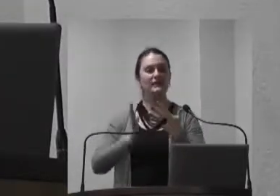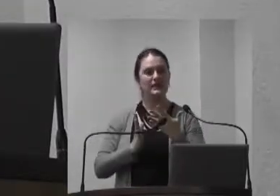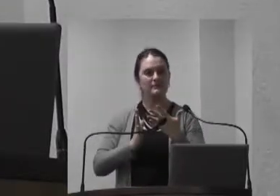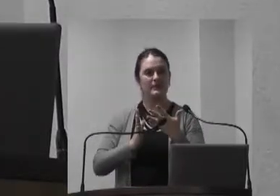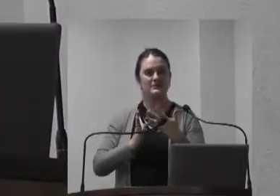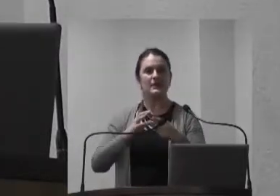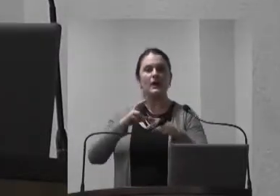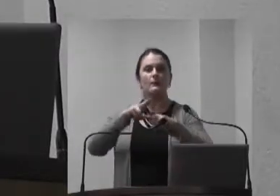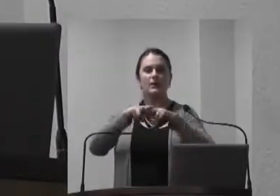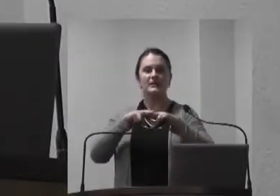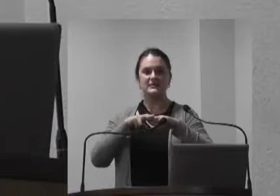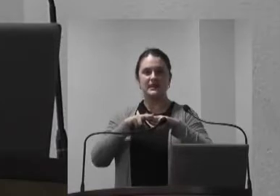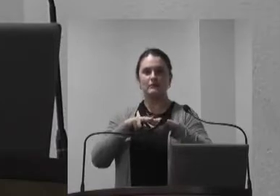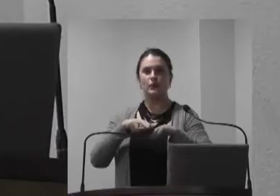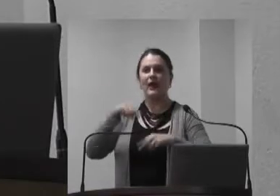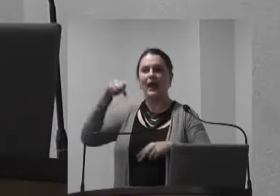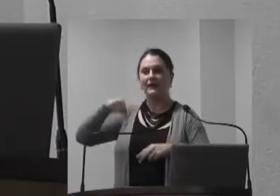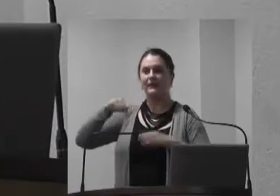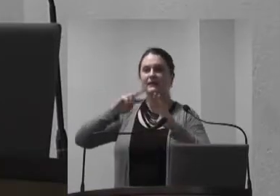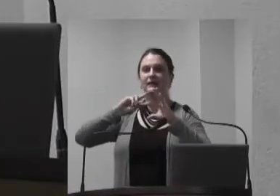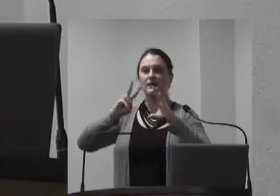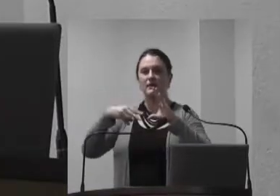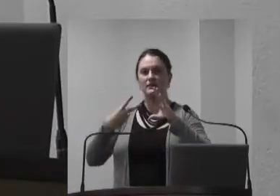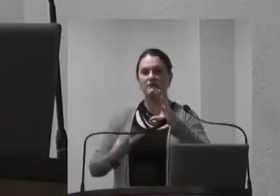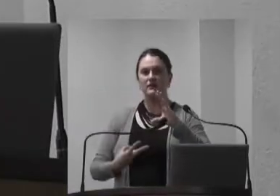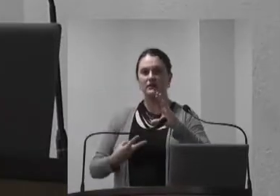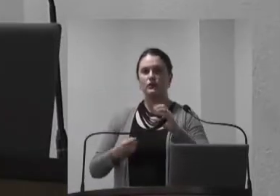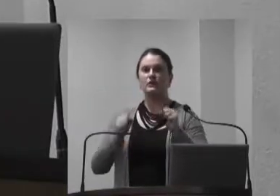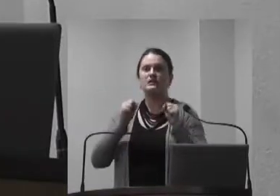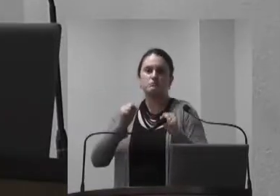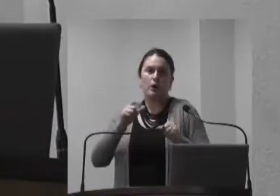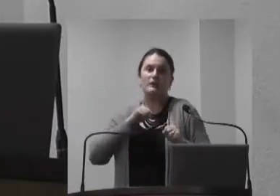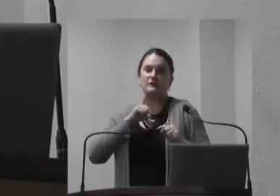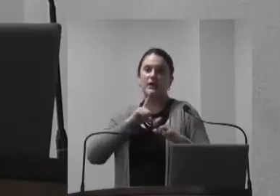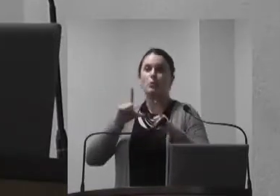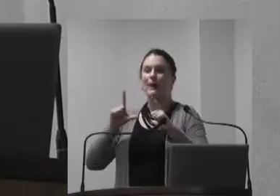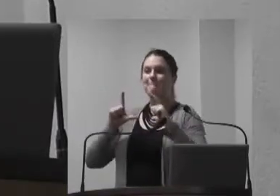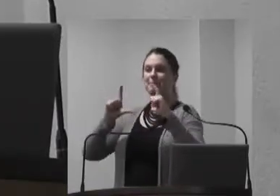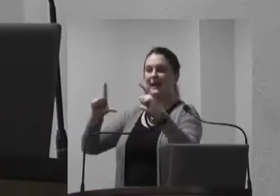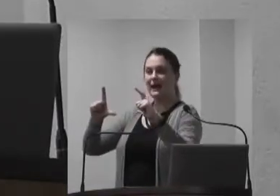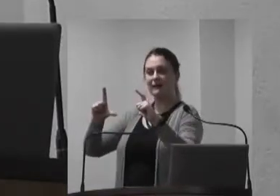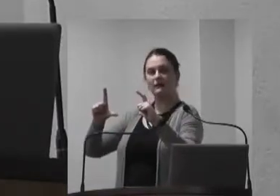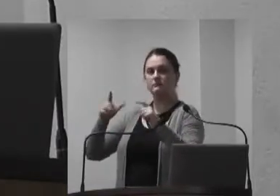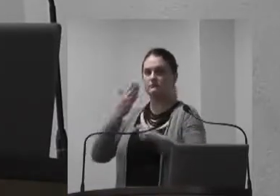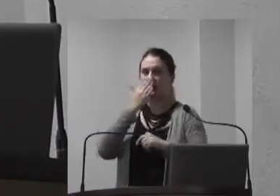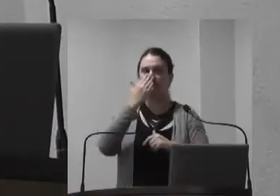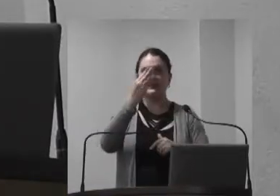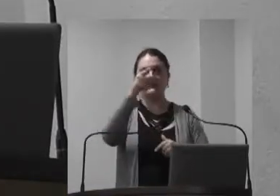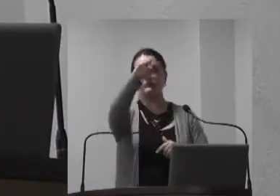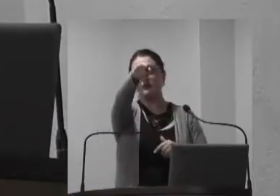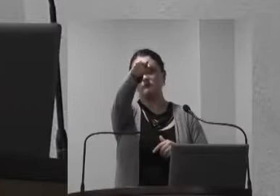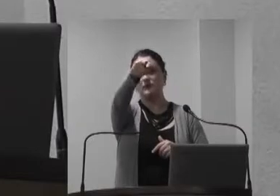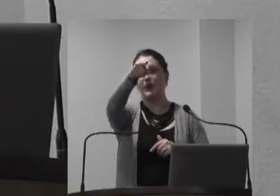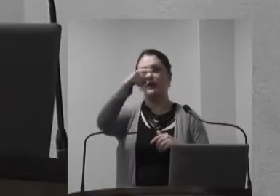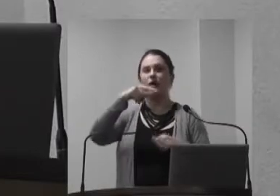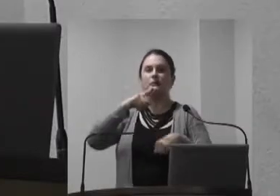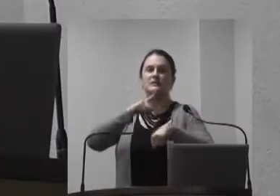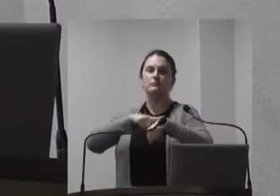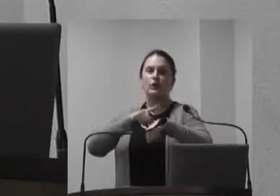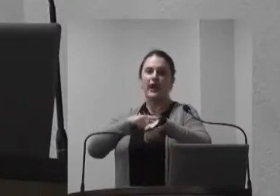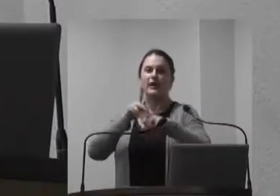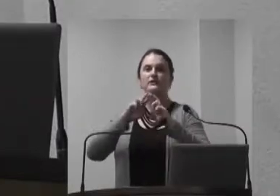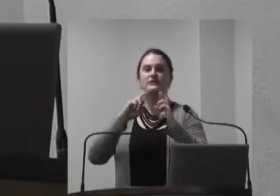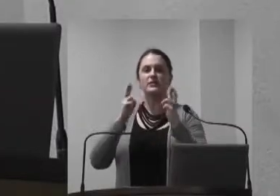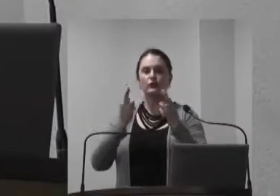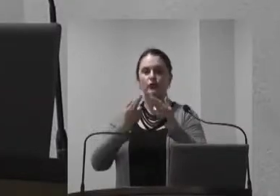acessível em Libras. Por exemplo, aqui na Câmara de Vereadores pode ter uma placa na frente, né?